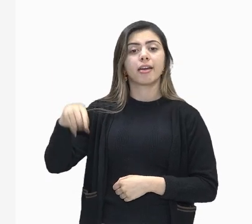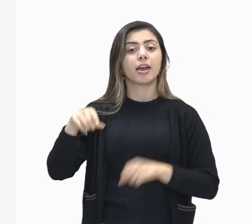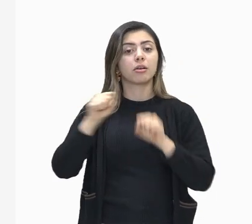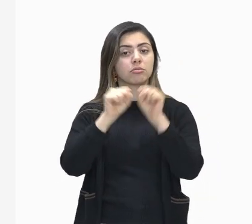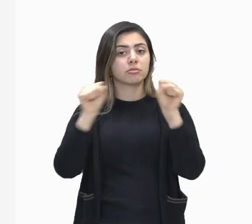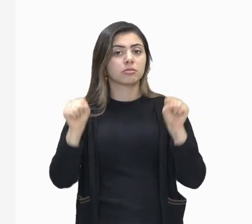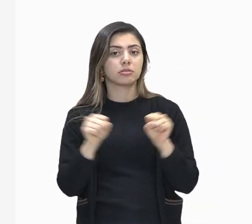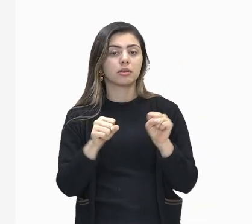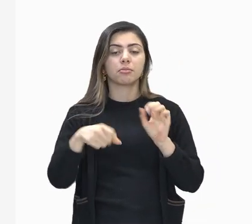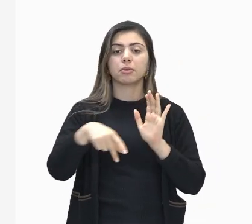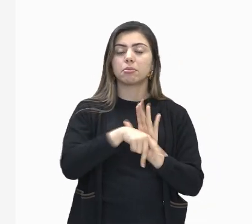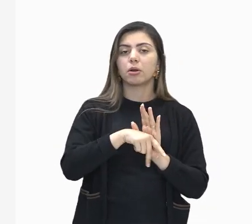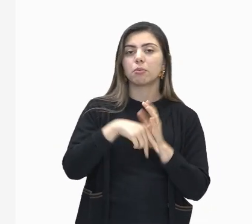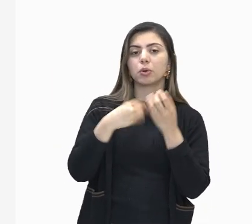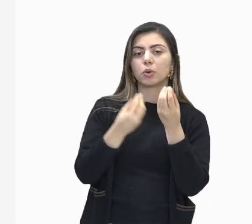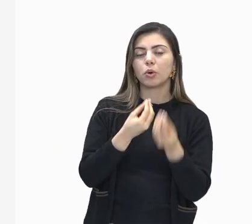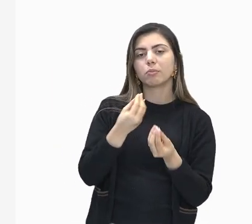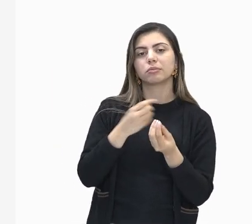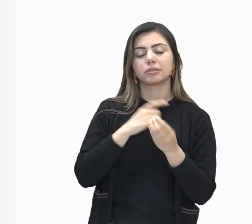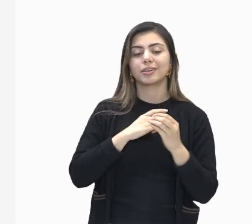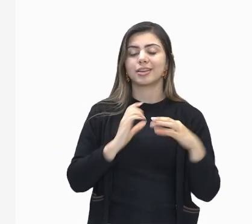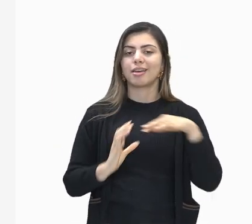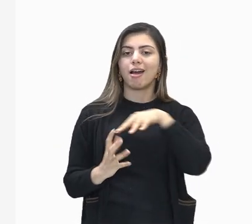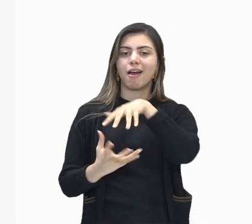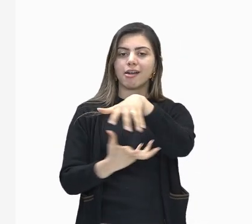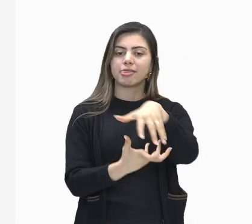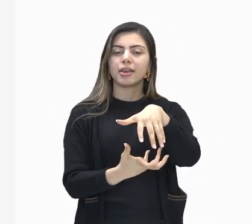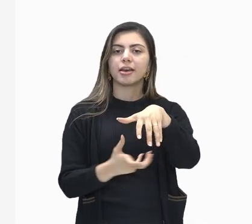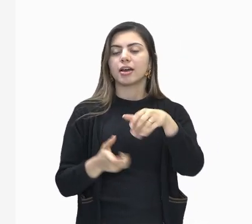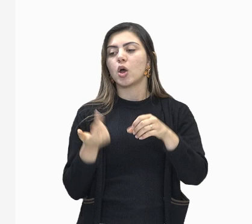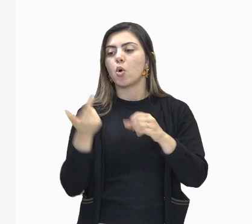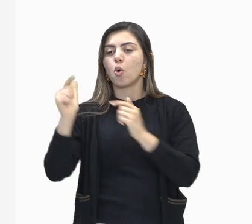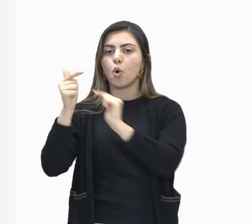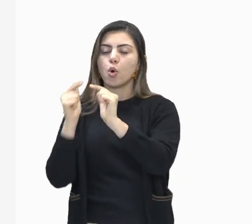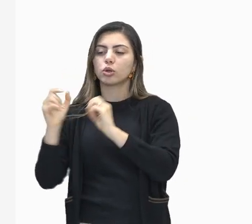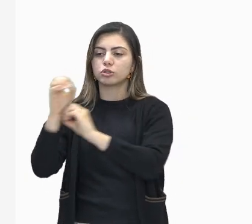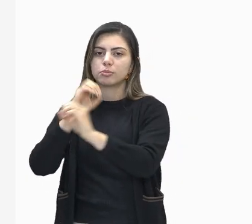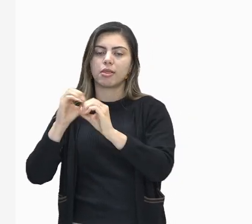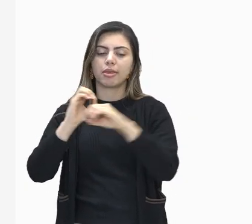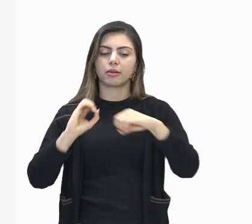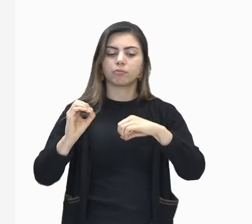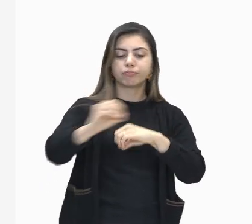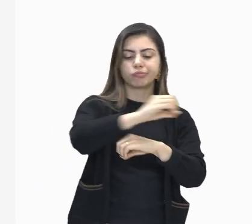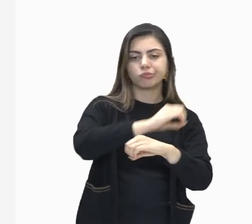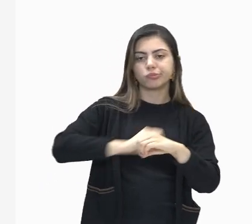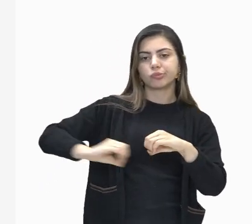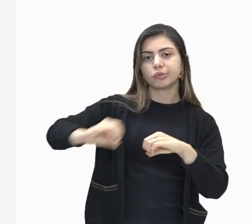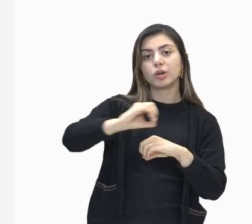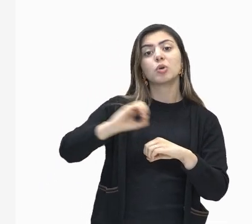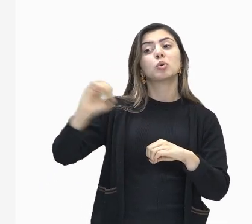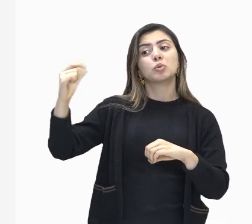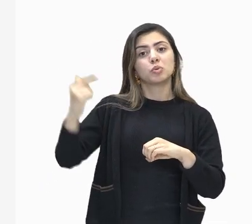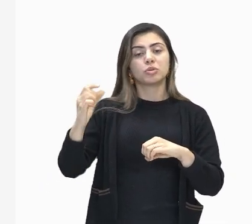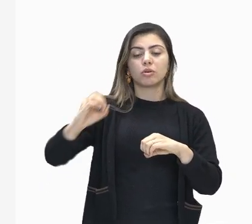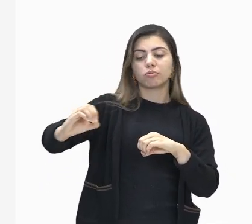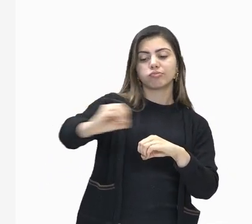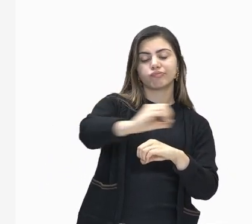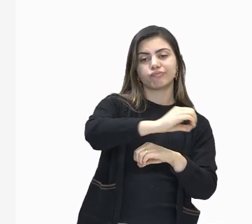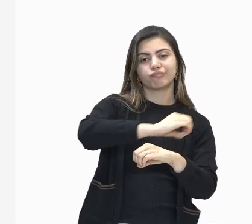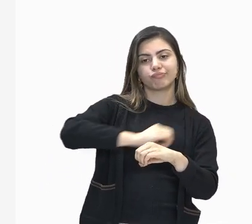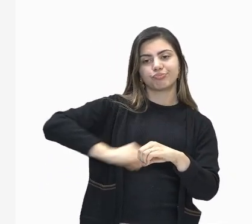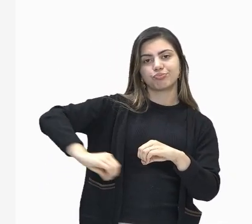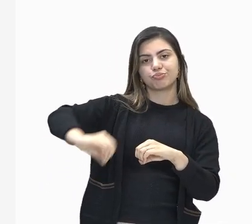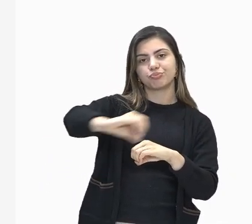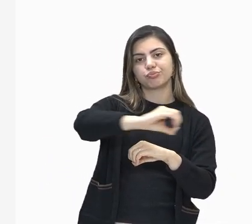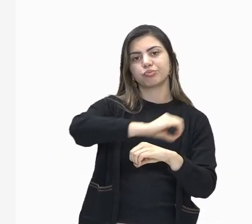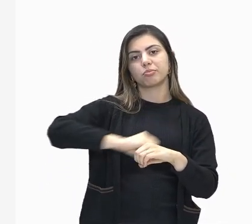geocêntrico colocava a Terra aí bem no centro e todos os outros planetas, e a estrela, inclusive o Sol, ele ficava